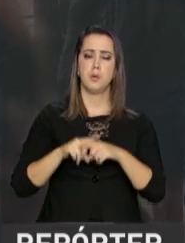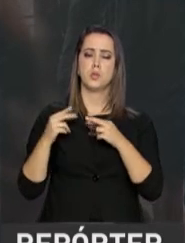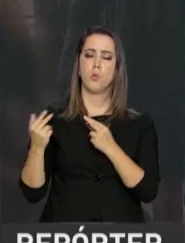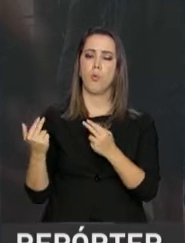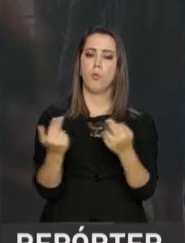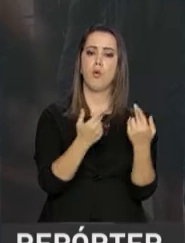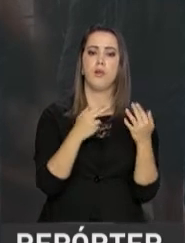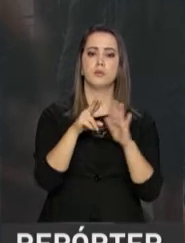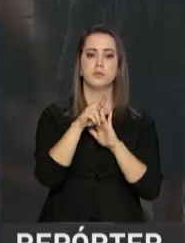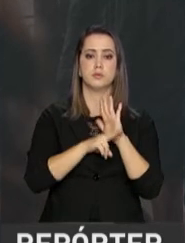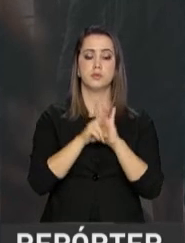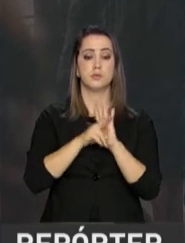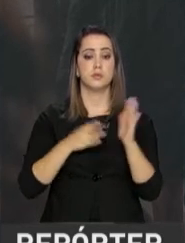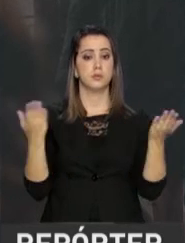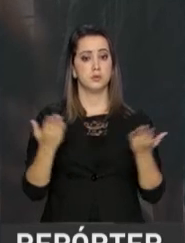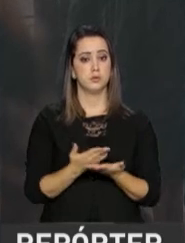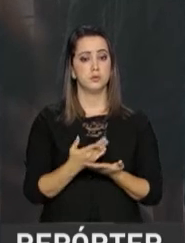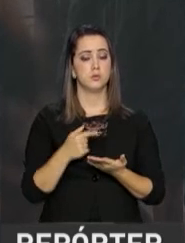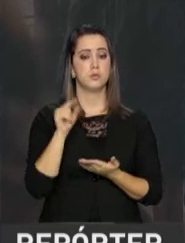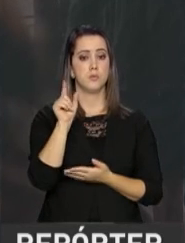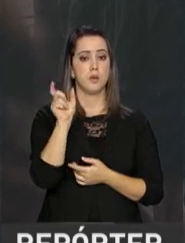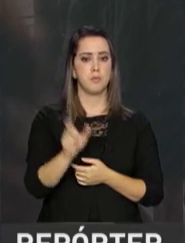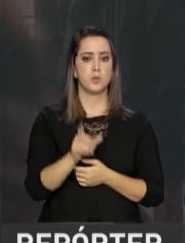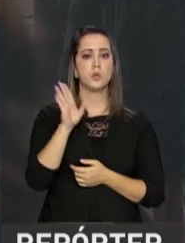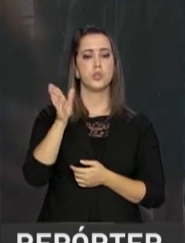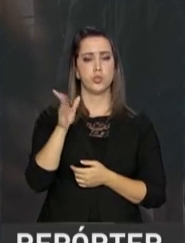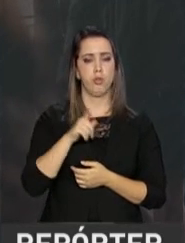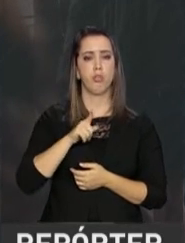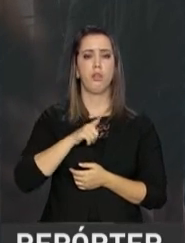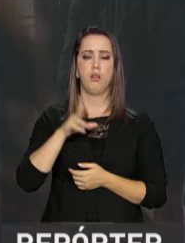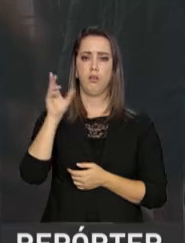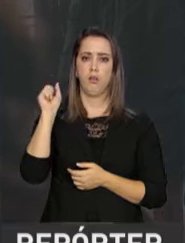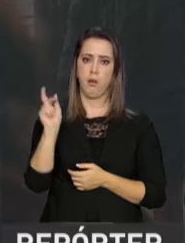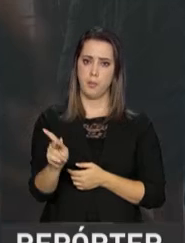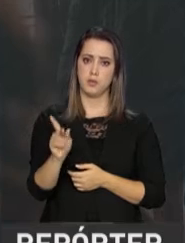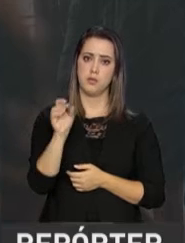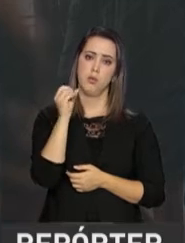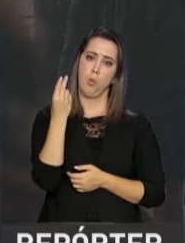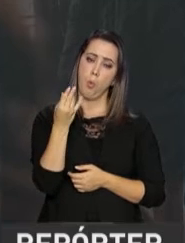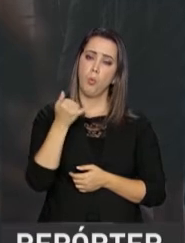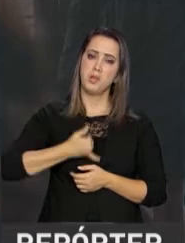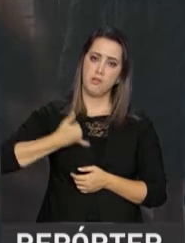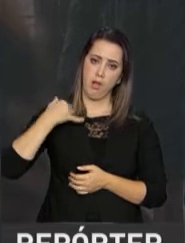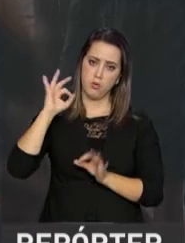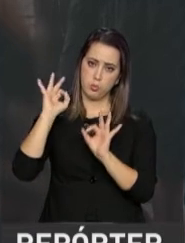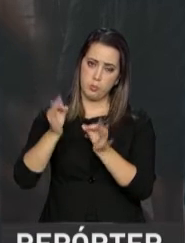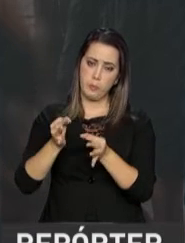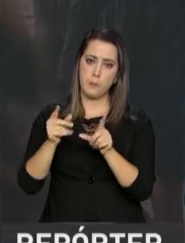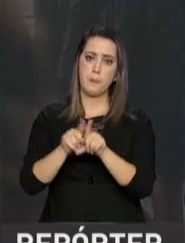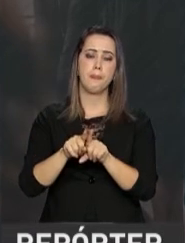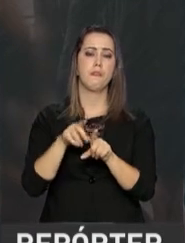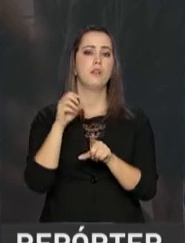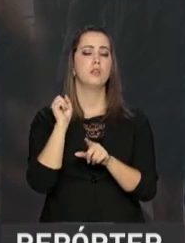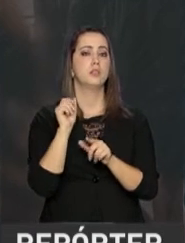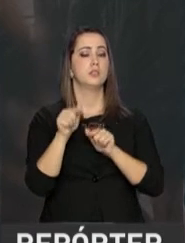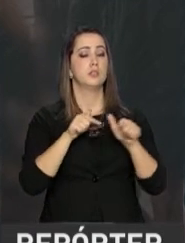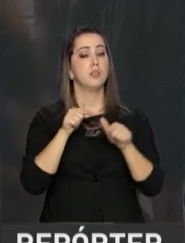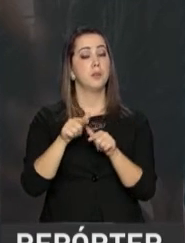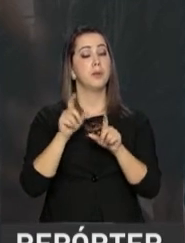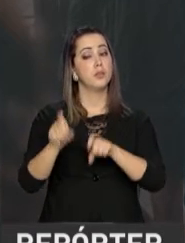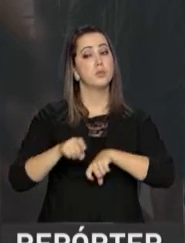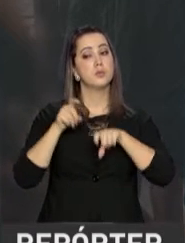com as regras atuais para quem já está aposentado quem tem idade para se aposentar e trabalhadores